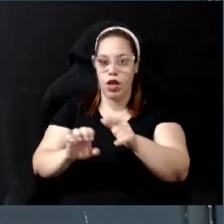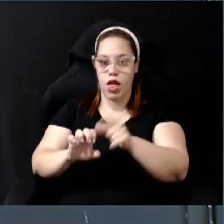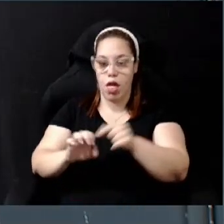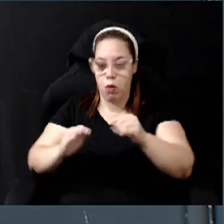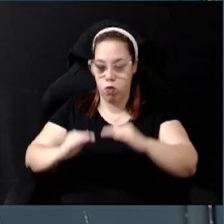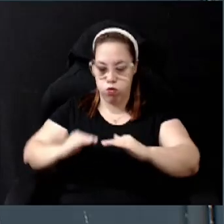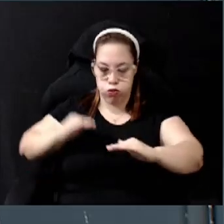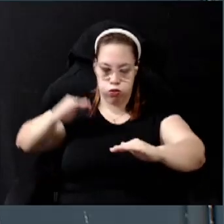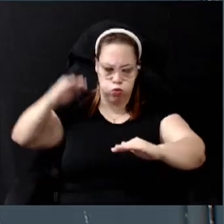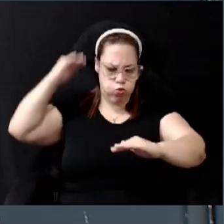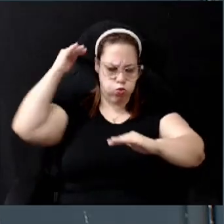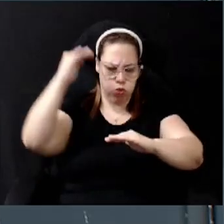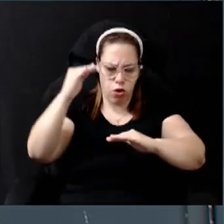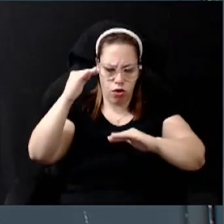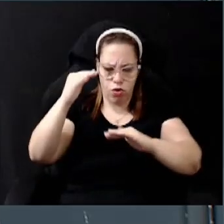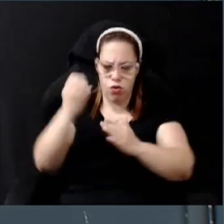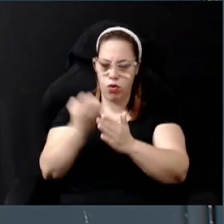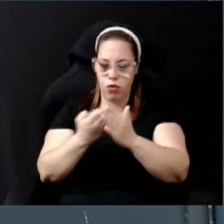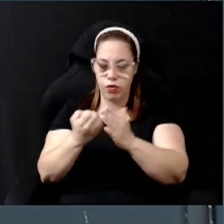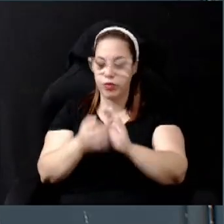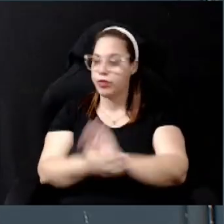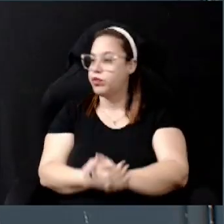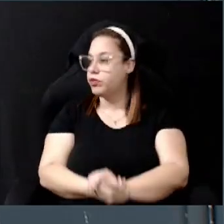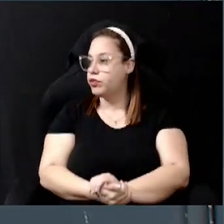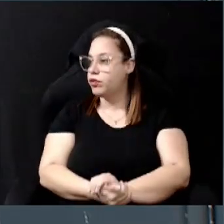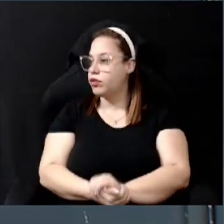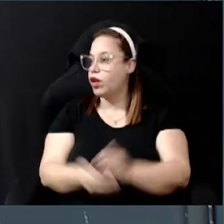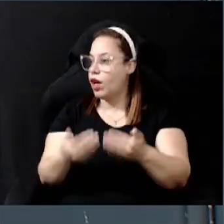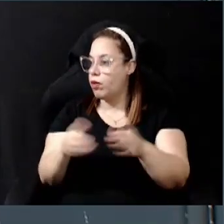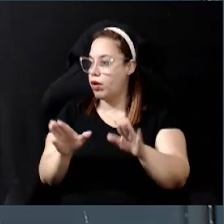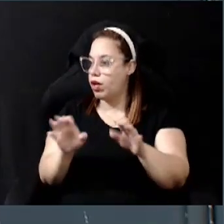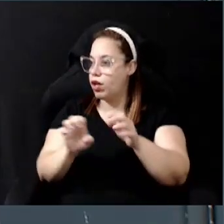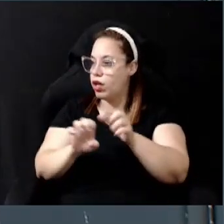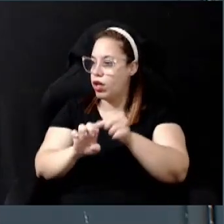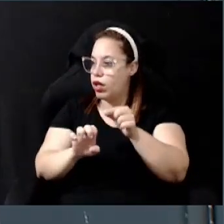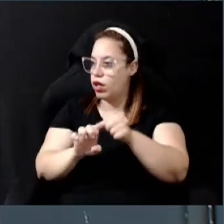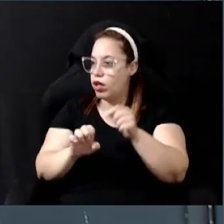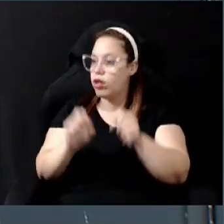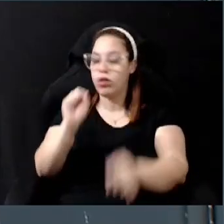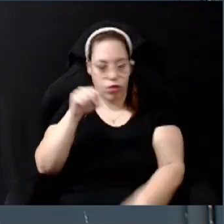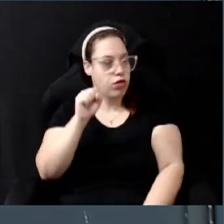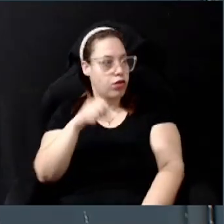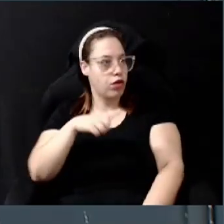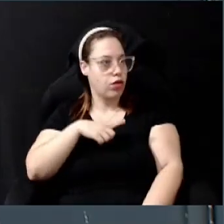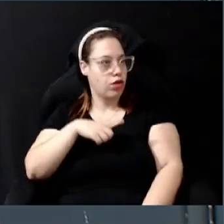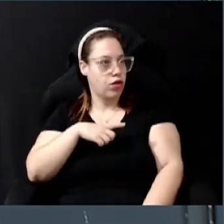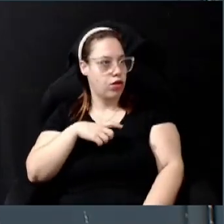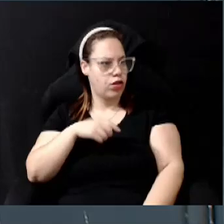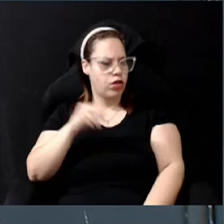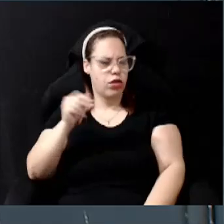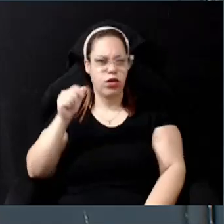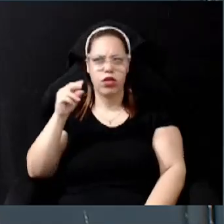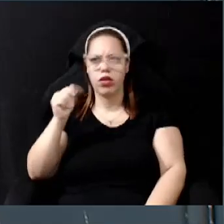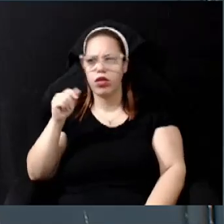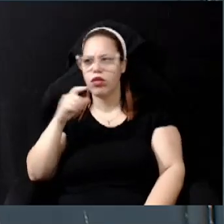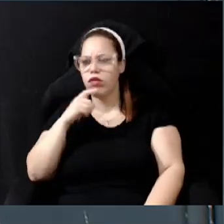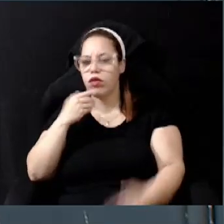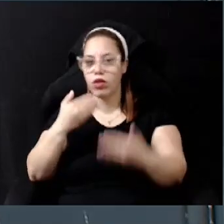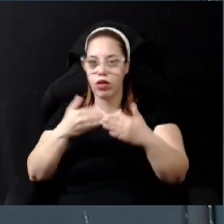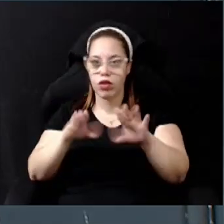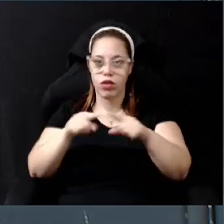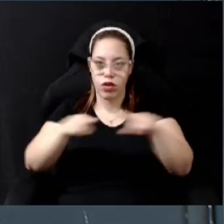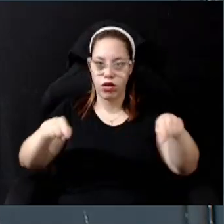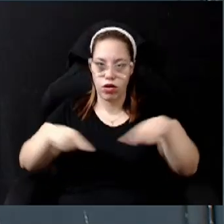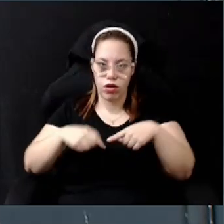negócio como uma empresa mesmo. Você chegou a abrir empresa? Sim. Tenho aberta desde quando eu abri o salão, eu já tenho meio